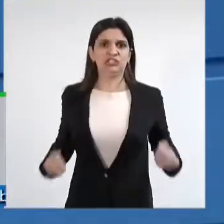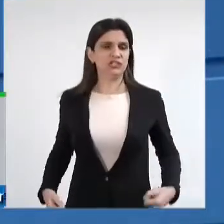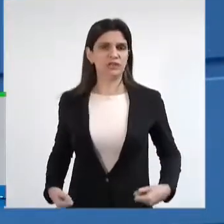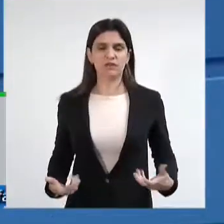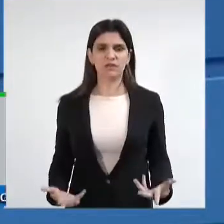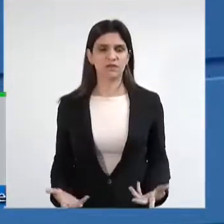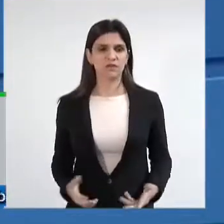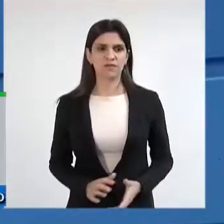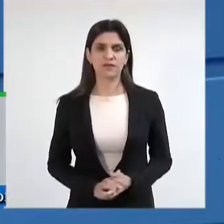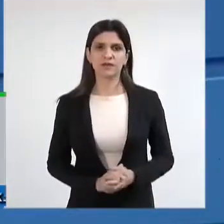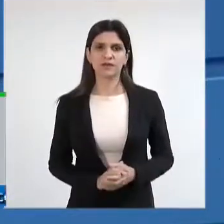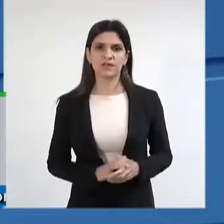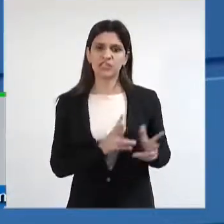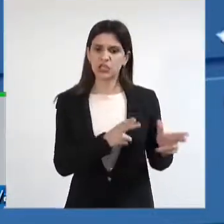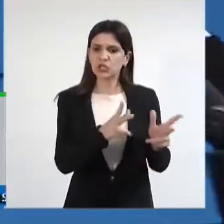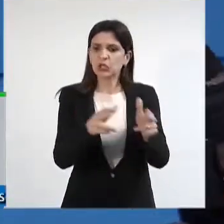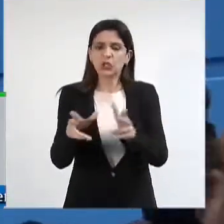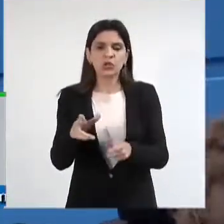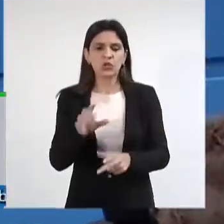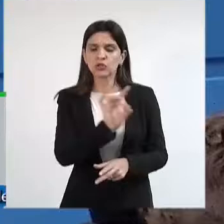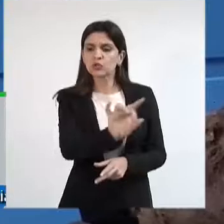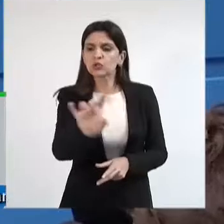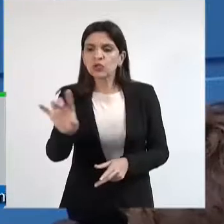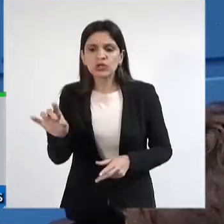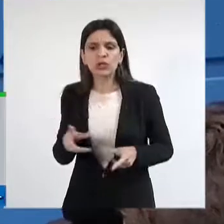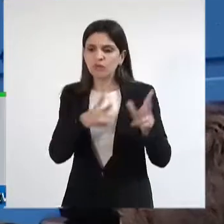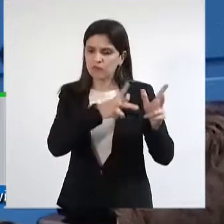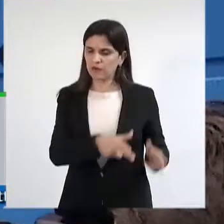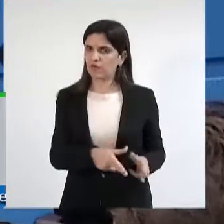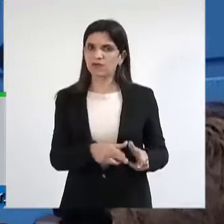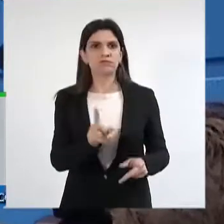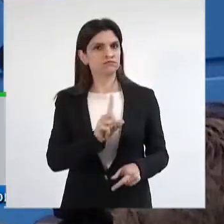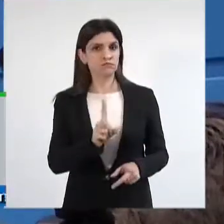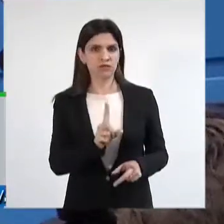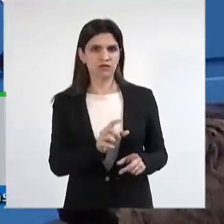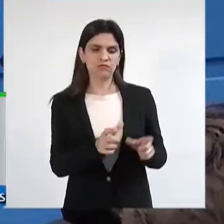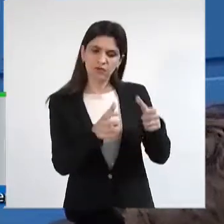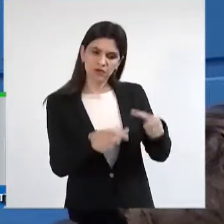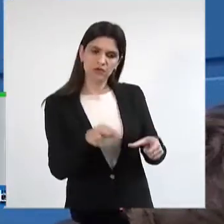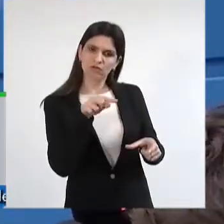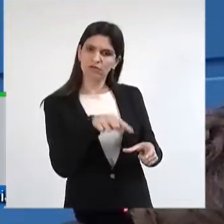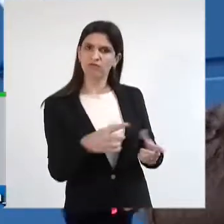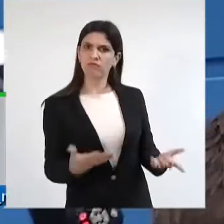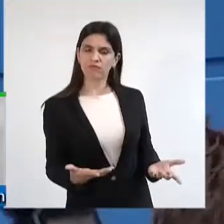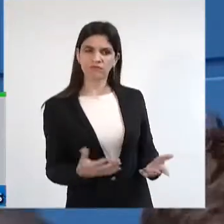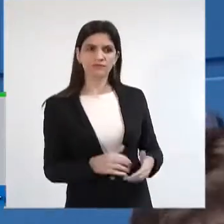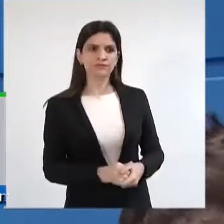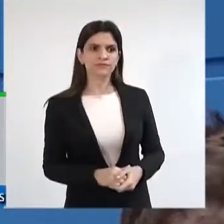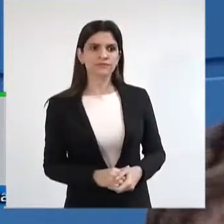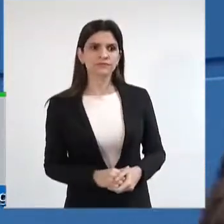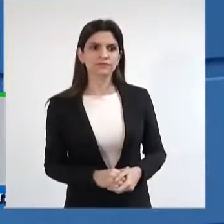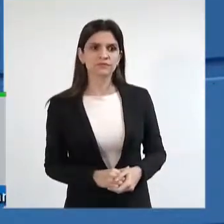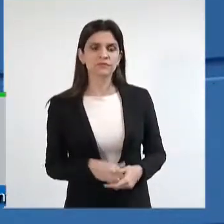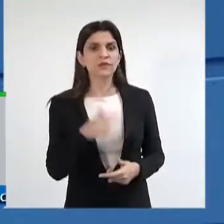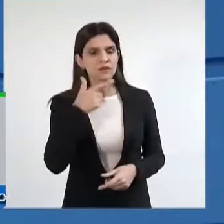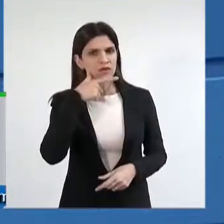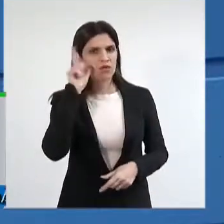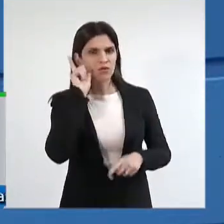vai dizer que todo mundo está fazendo. Mas ontem eu assisti a Globo entrevistar, à noite.